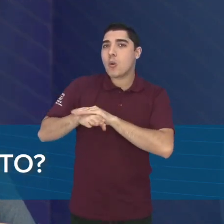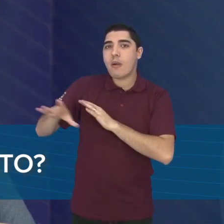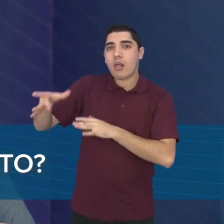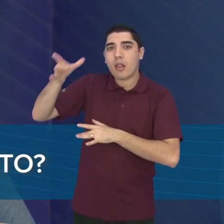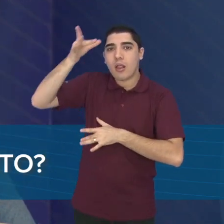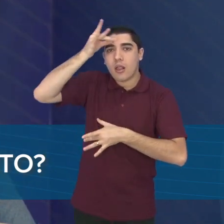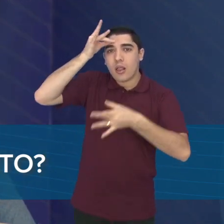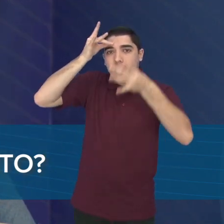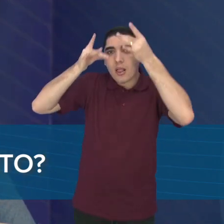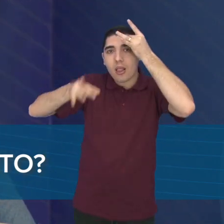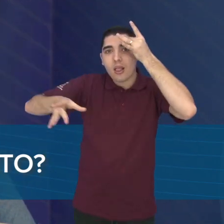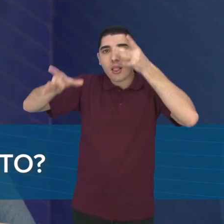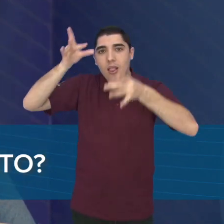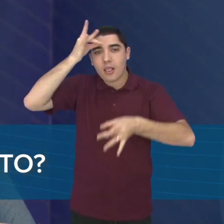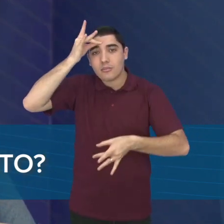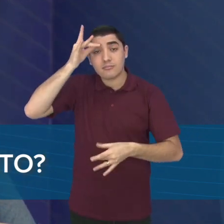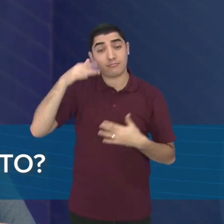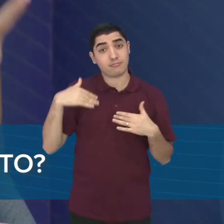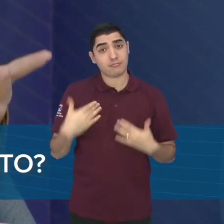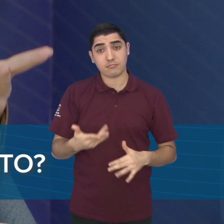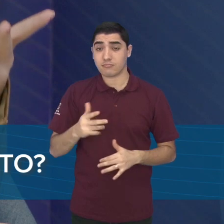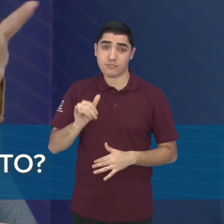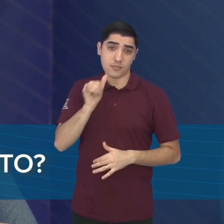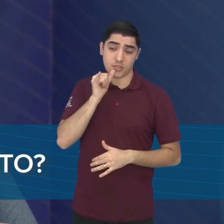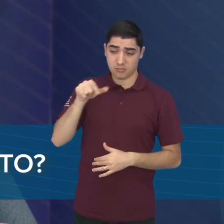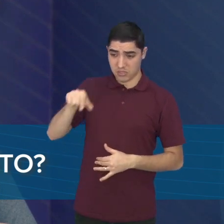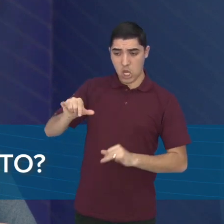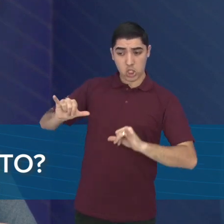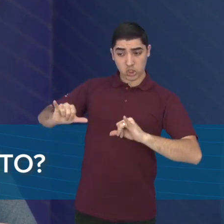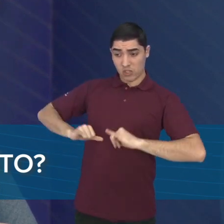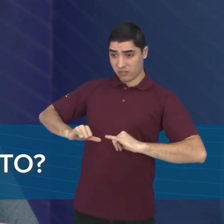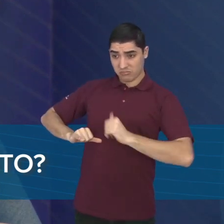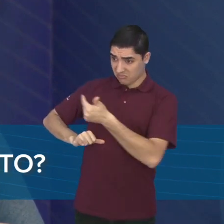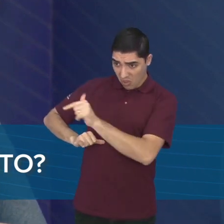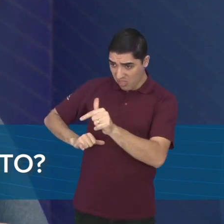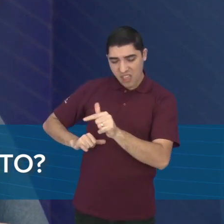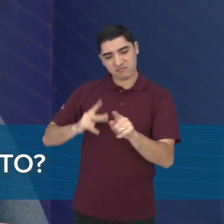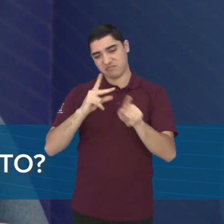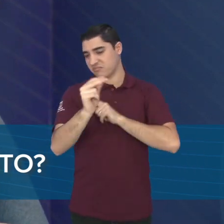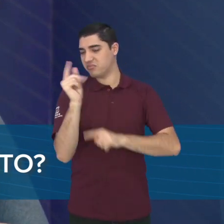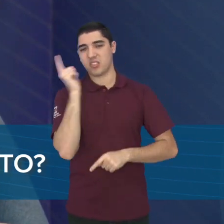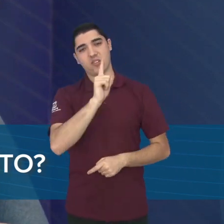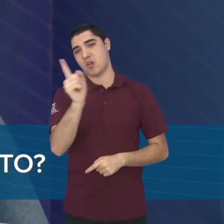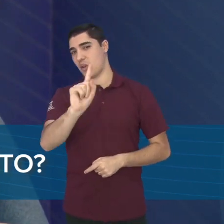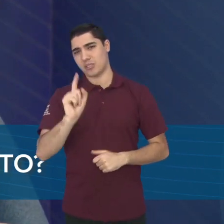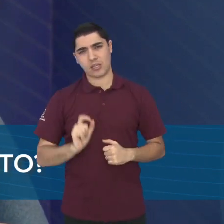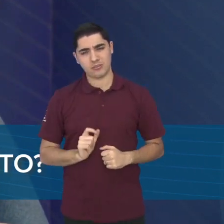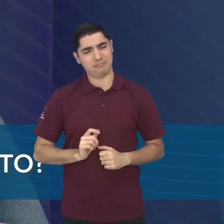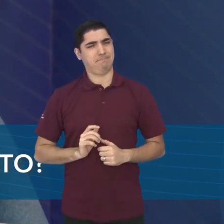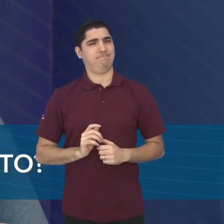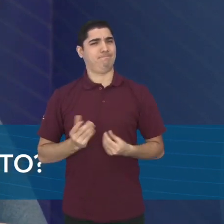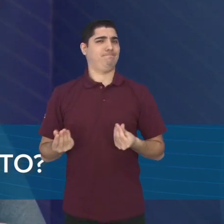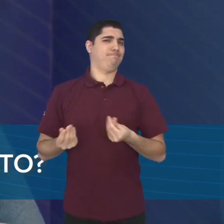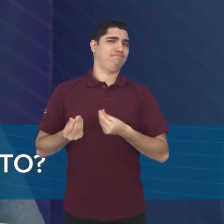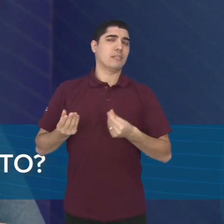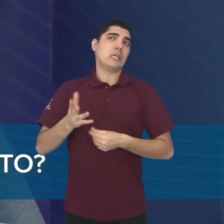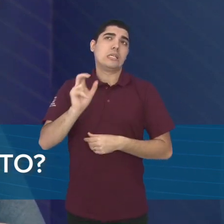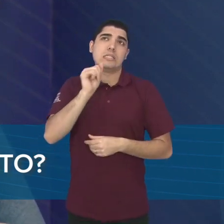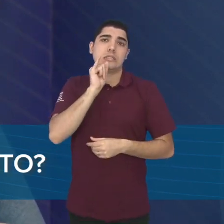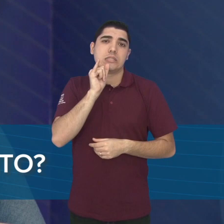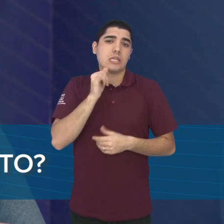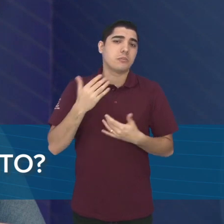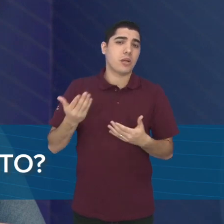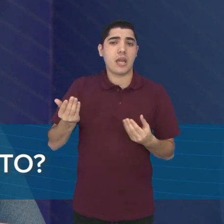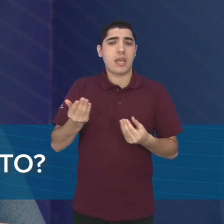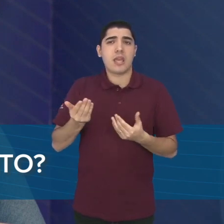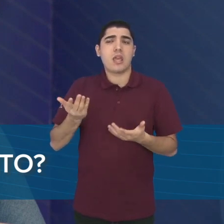exemplo que a gente comentou mesmo, mas sem sofrimento não há vitória. Aí de repente a pessoa, sei lá, vou dar um